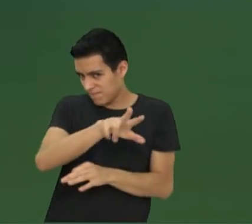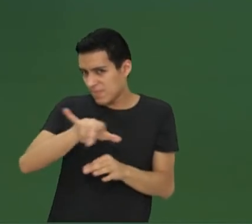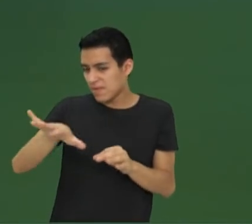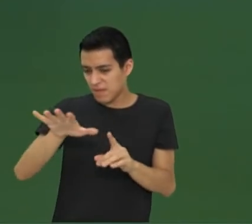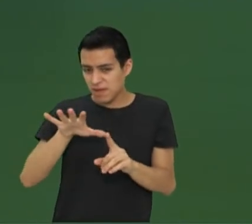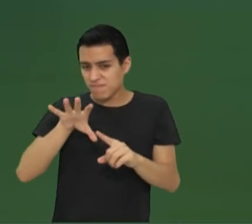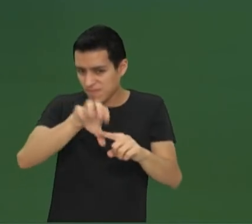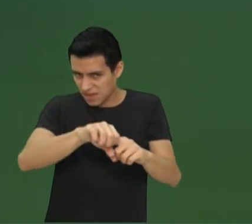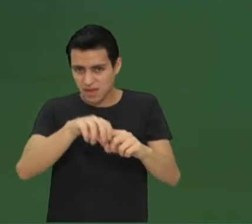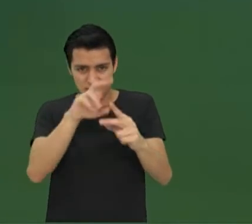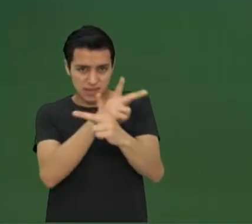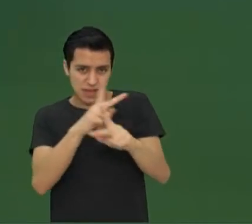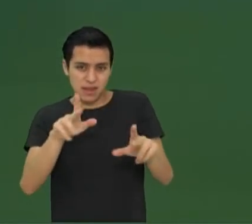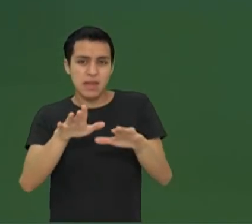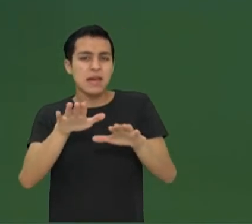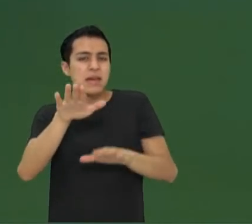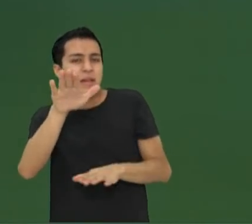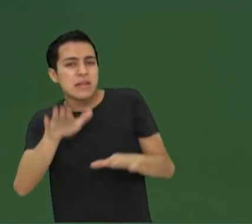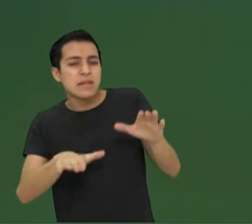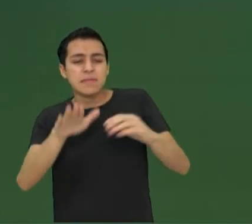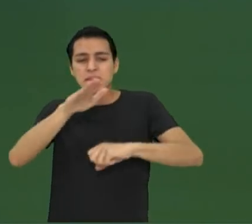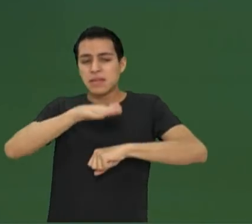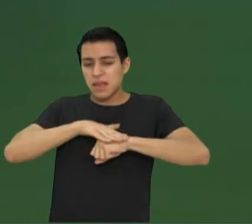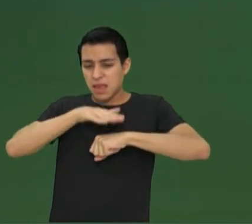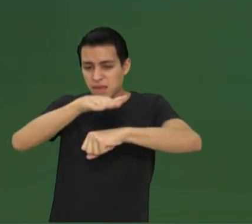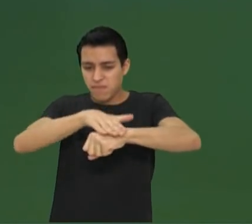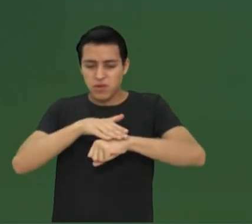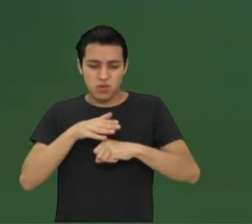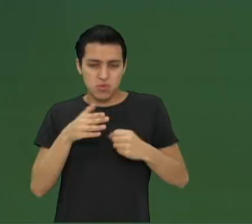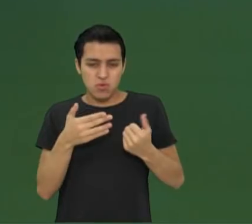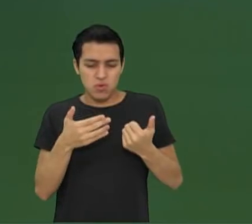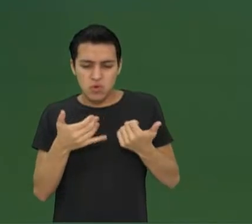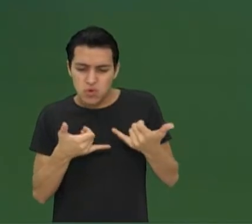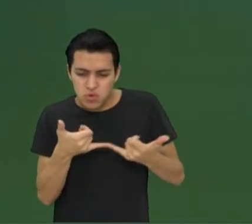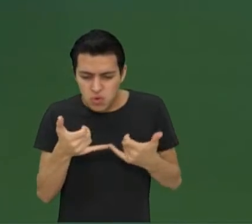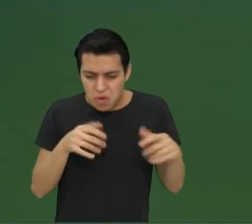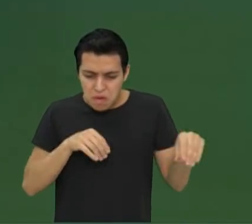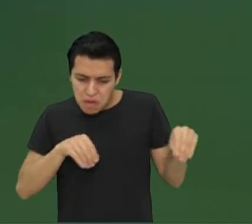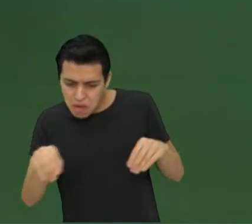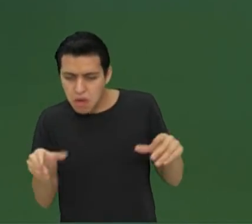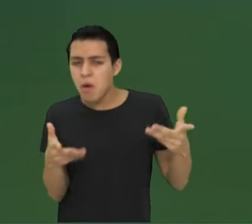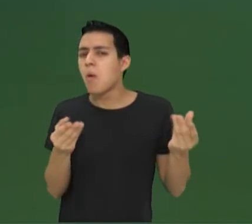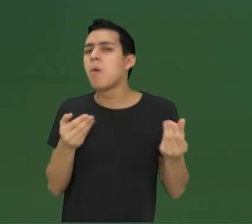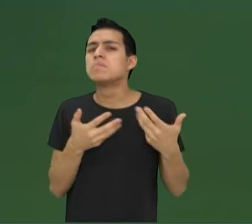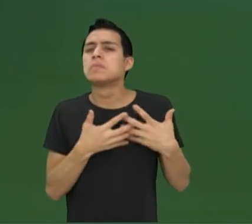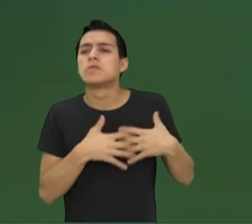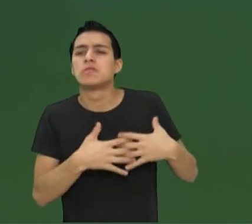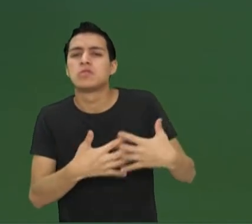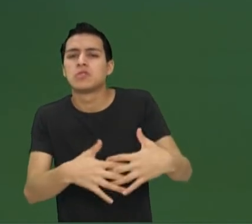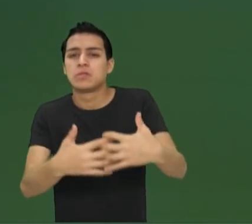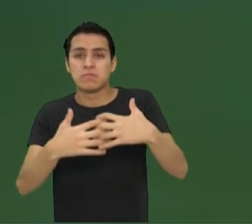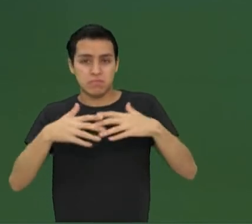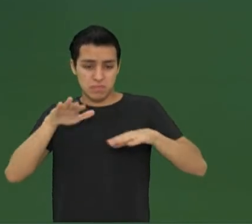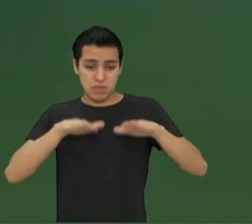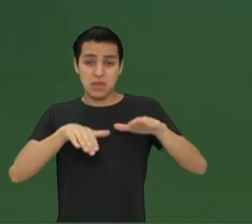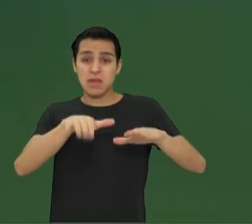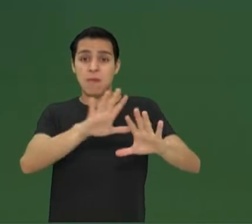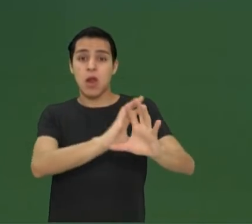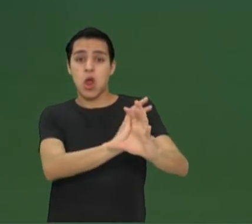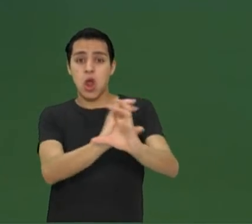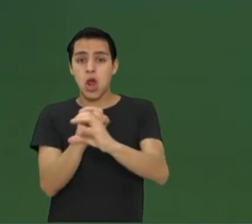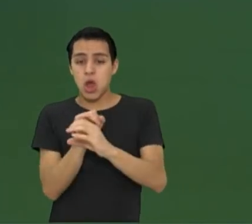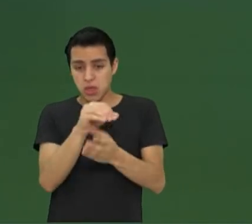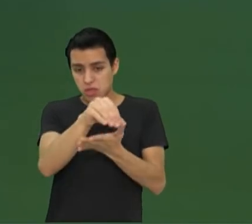a dama dele. Então, vai depender muito ali do tempo do jogo, como está o desenrolar do jogo, né? Às vezes ele está com mais peça que você,